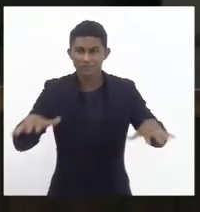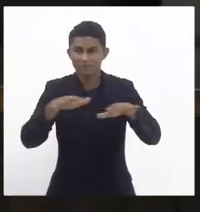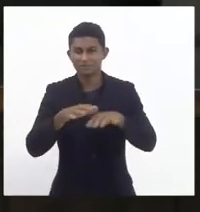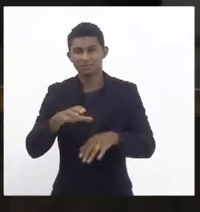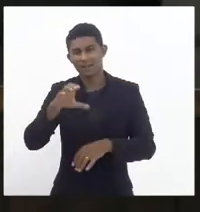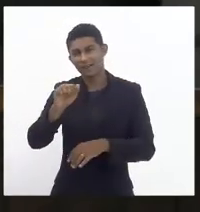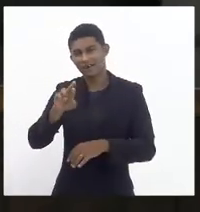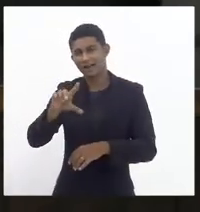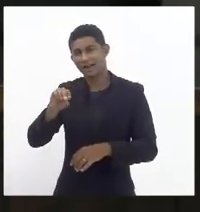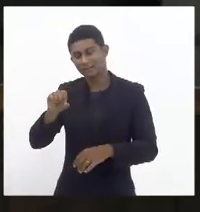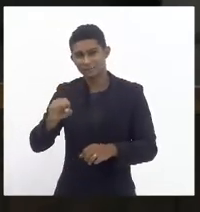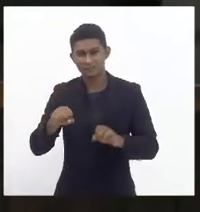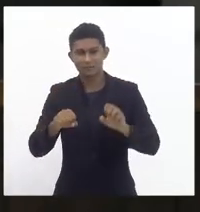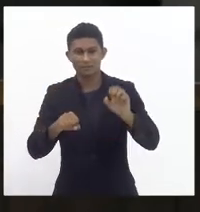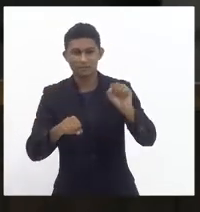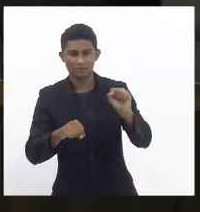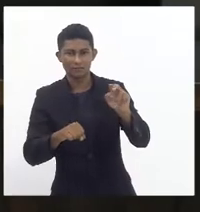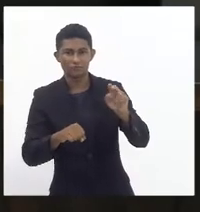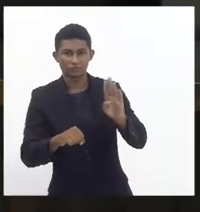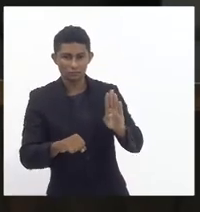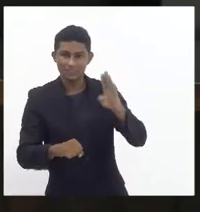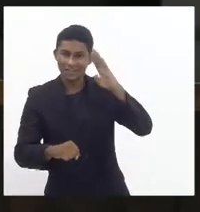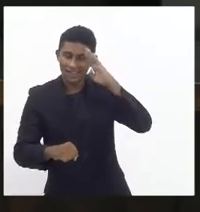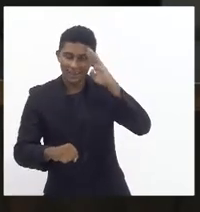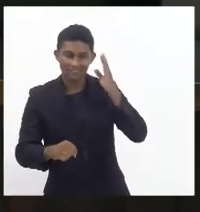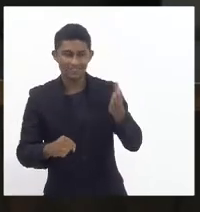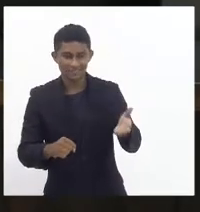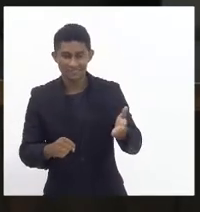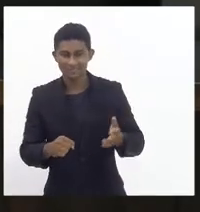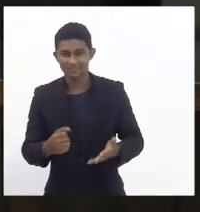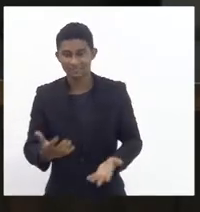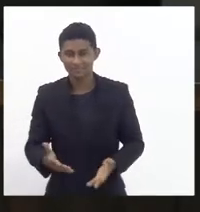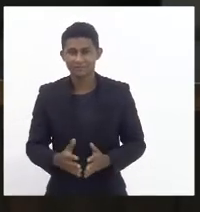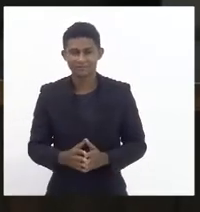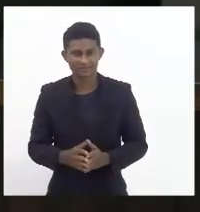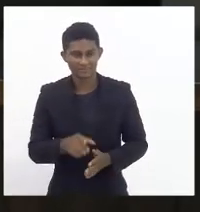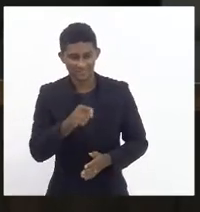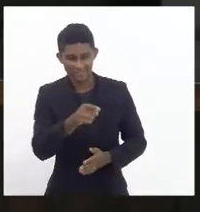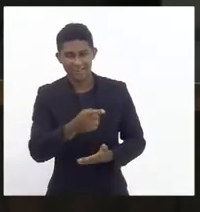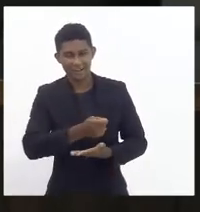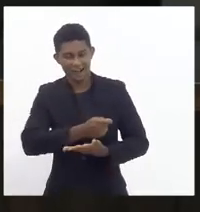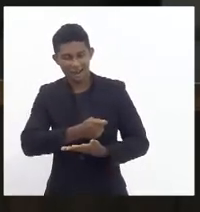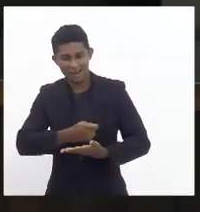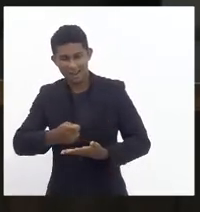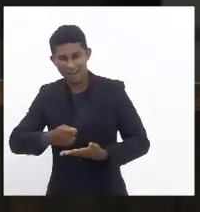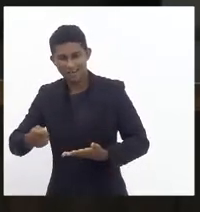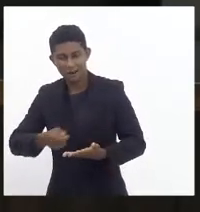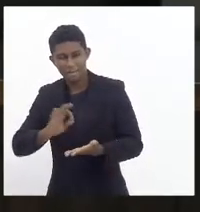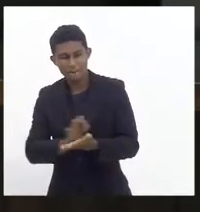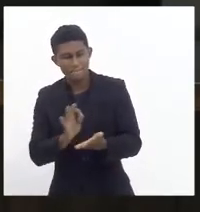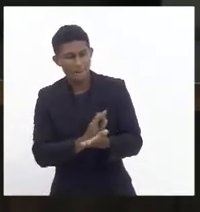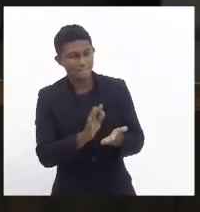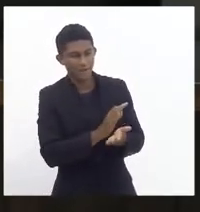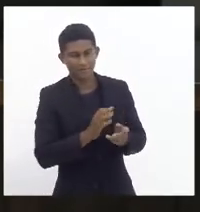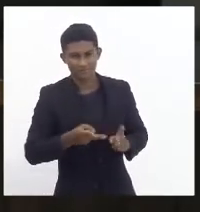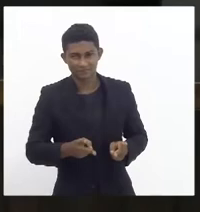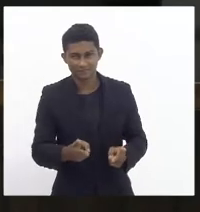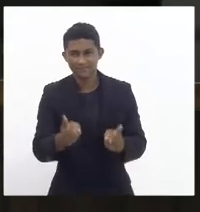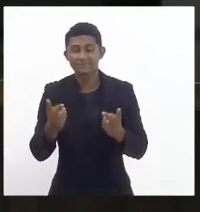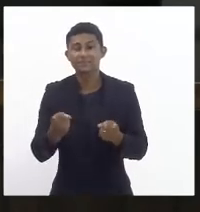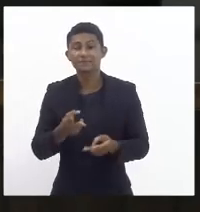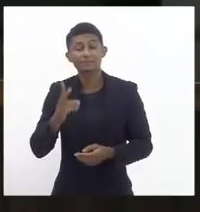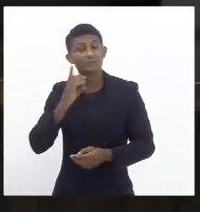tarde Carlos minc Subtenente Bernardo é o homem da caneta o portal da